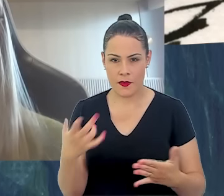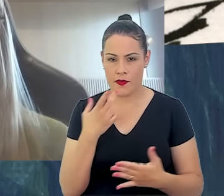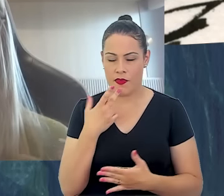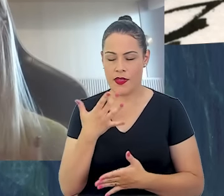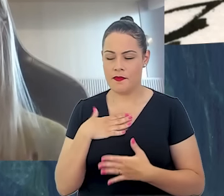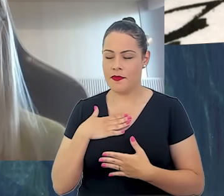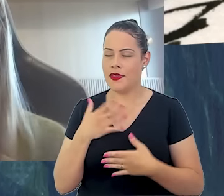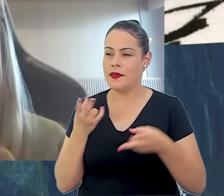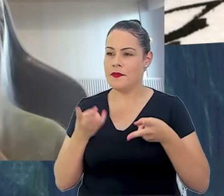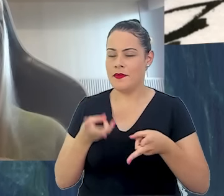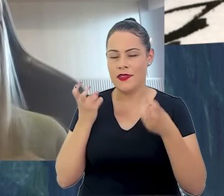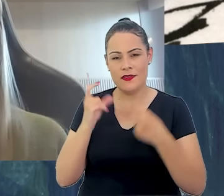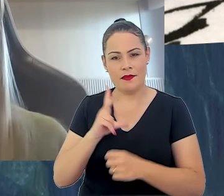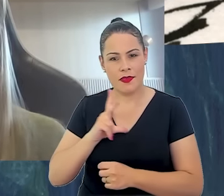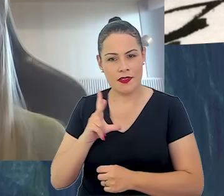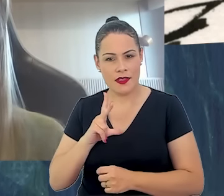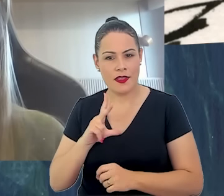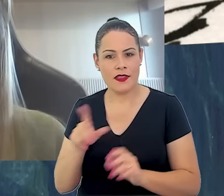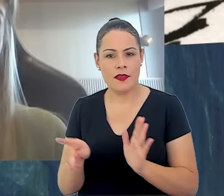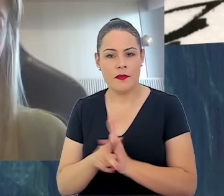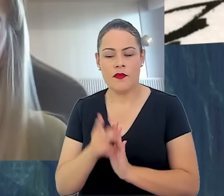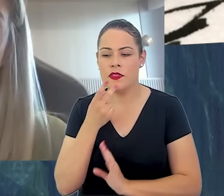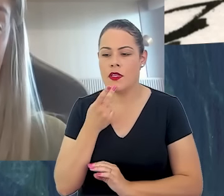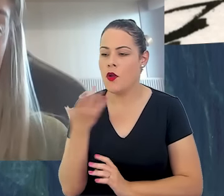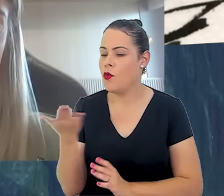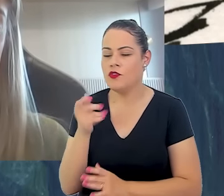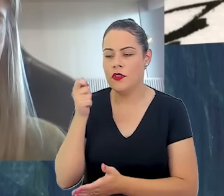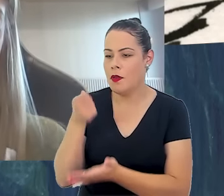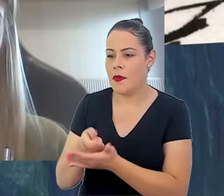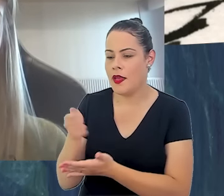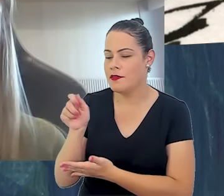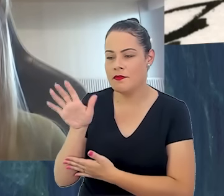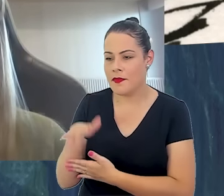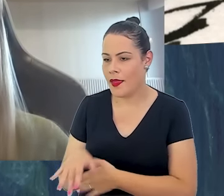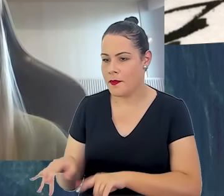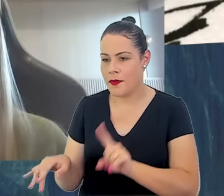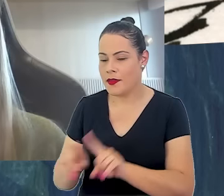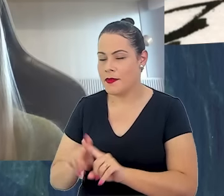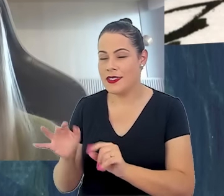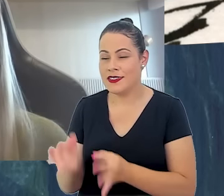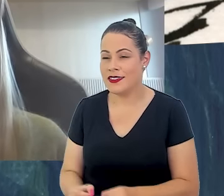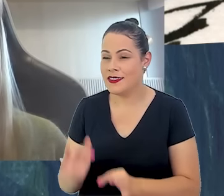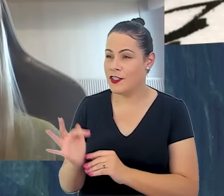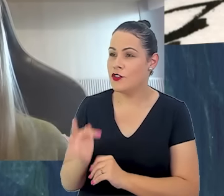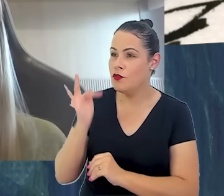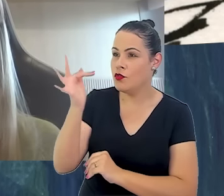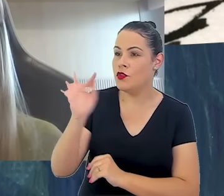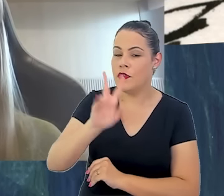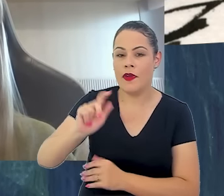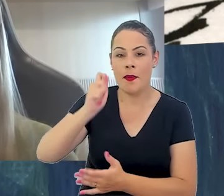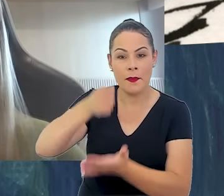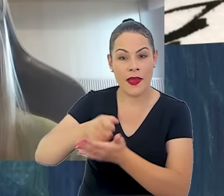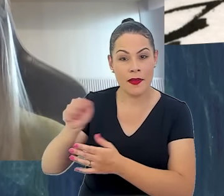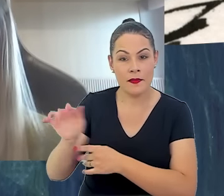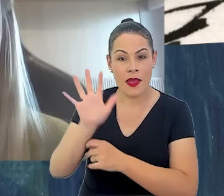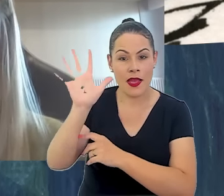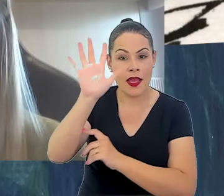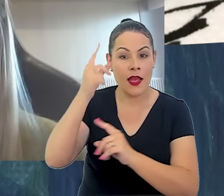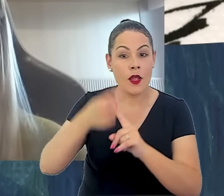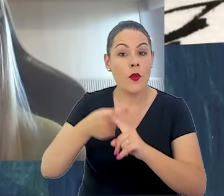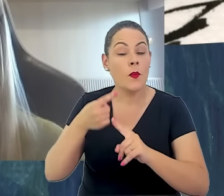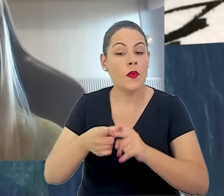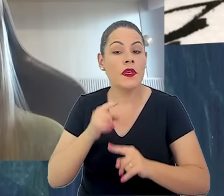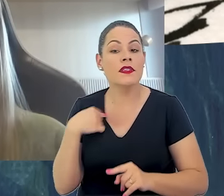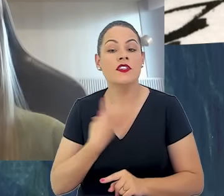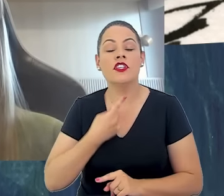até, assim, a minha visão particular disso é, hoje você não paga mais barato, mas com certeza no futuro próximo você vai pagar mais caro, porque como a gente